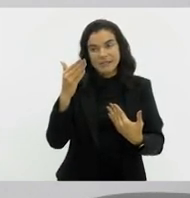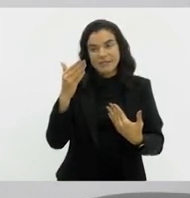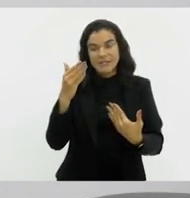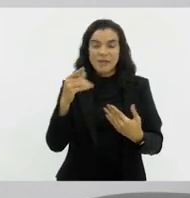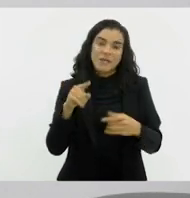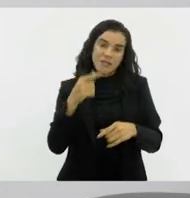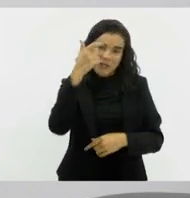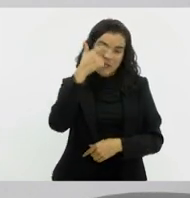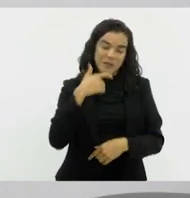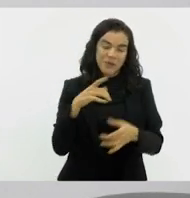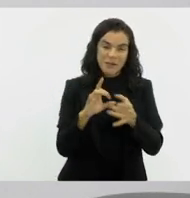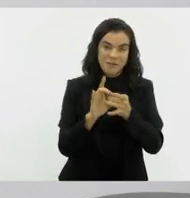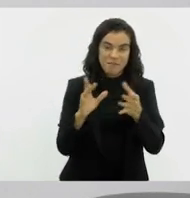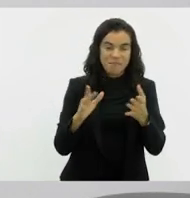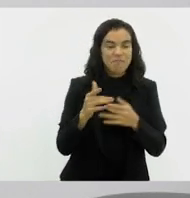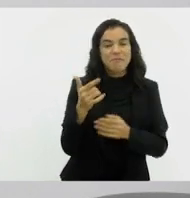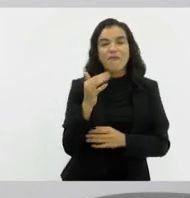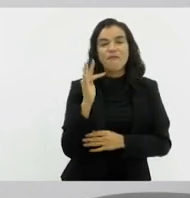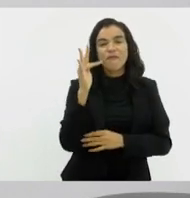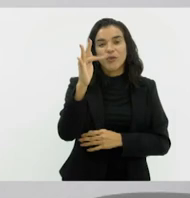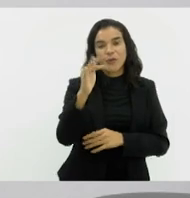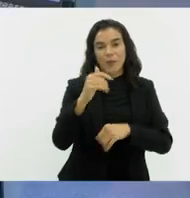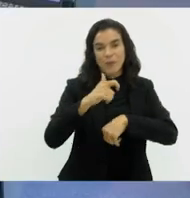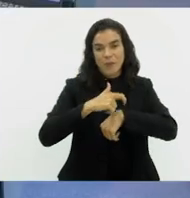coloco à disposição para um próximo momento também.